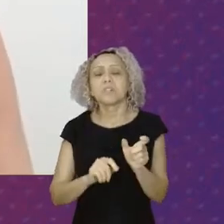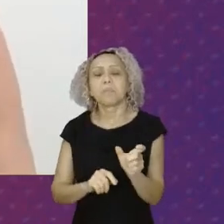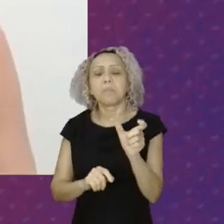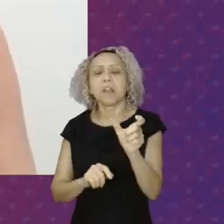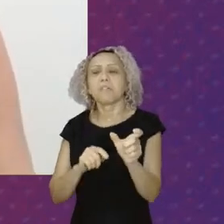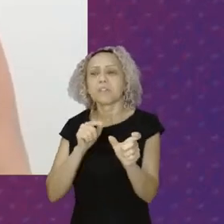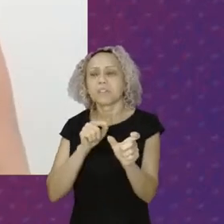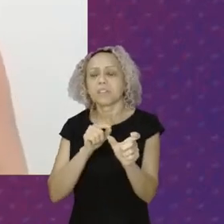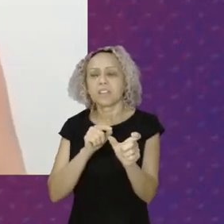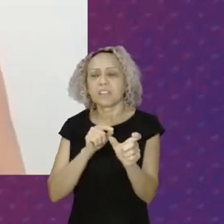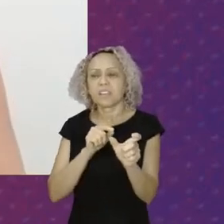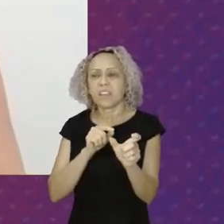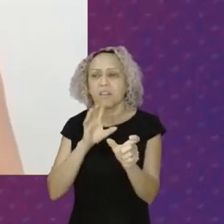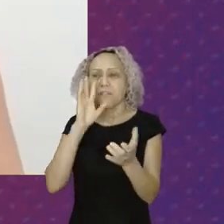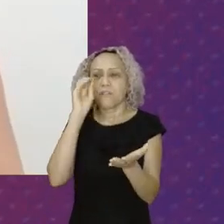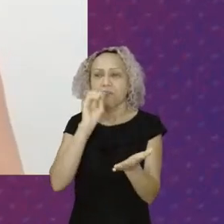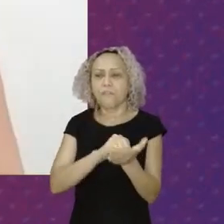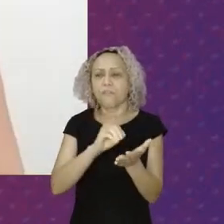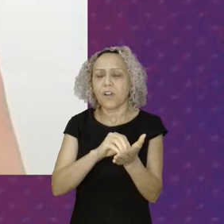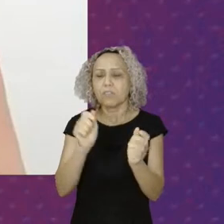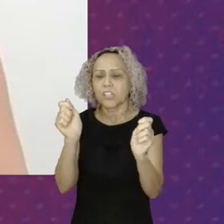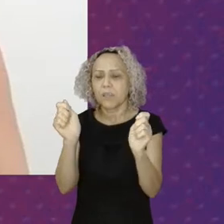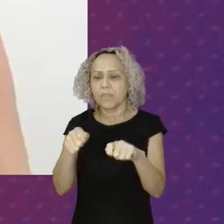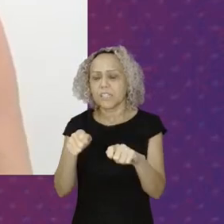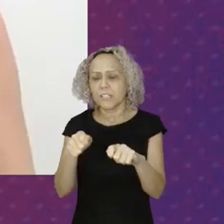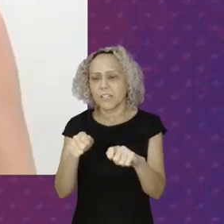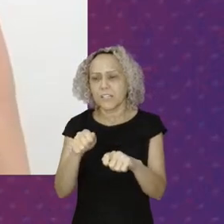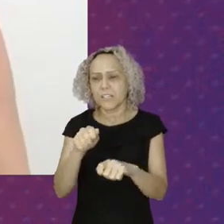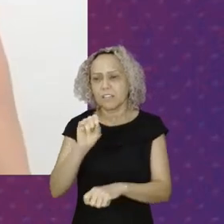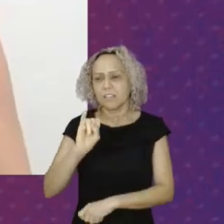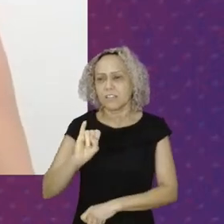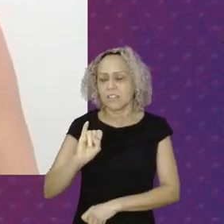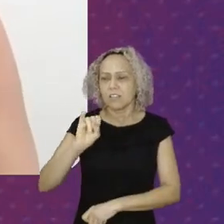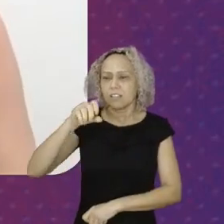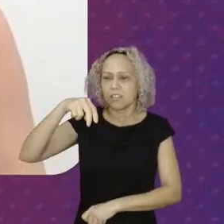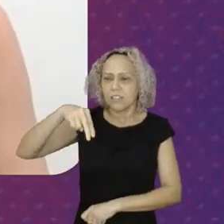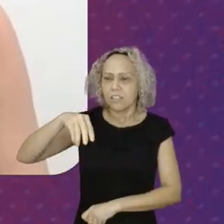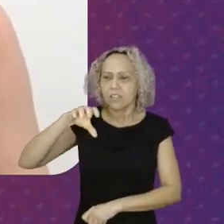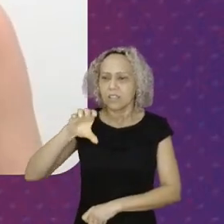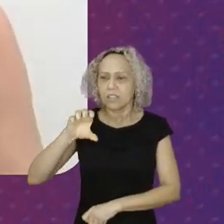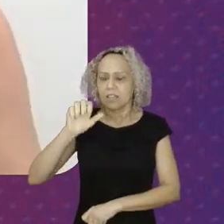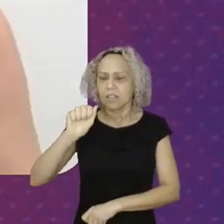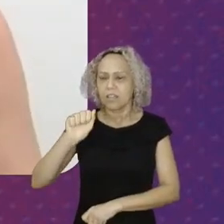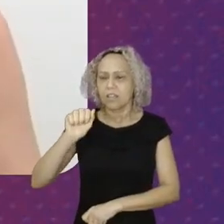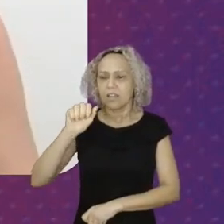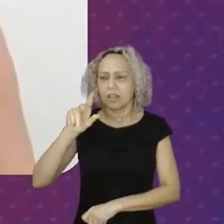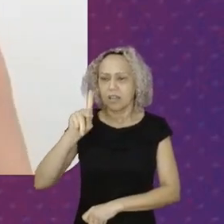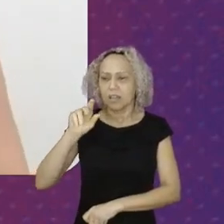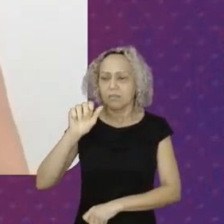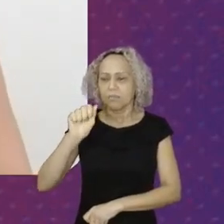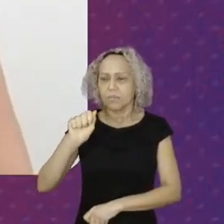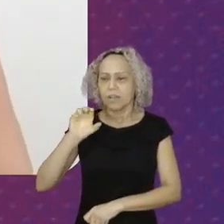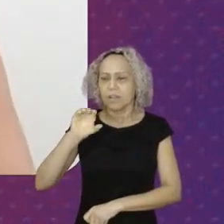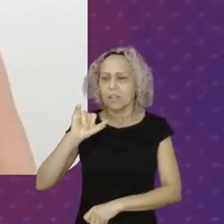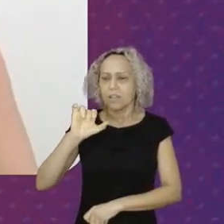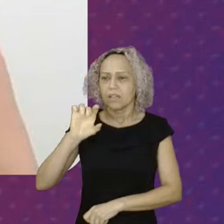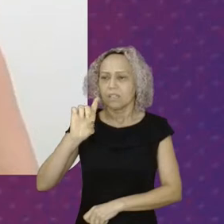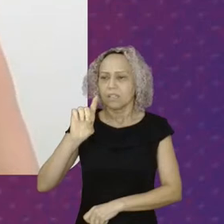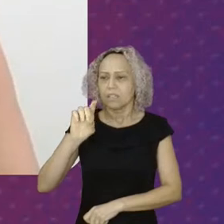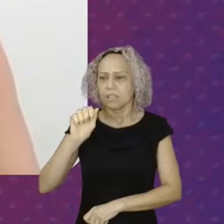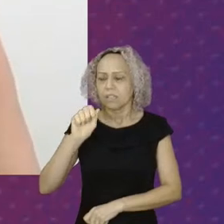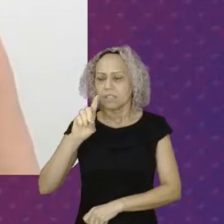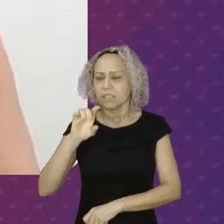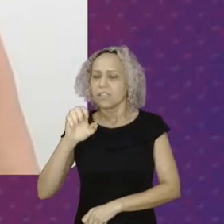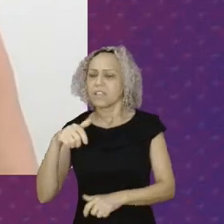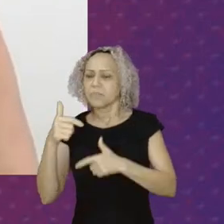é a incapacidade para o trabalho. Quando nós pensamos no direito reprodutivo da